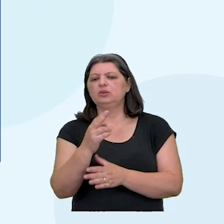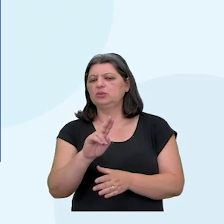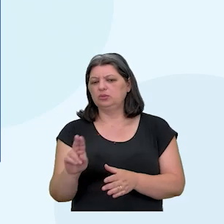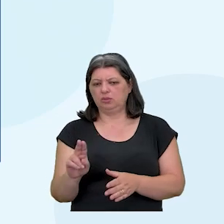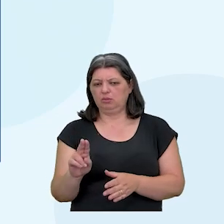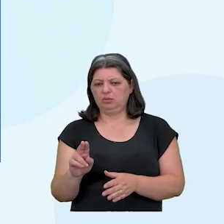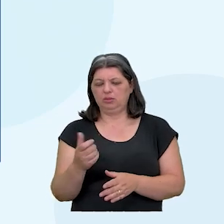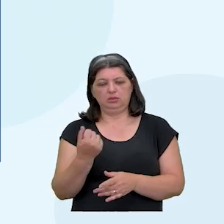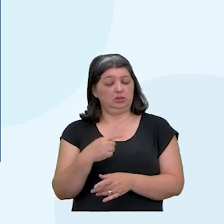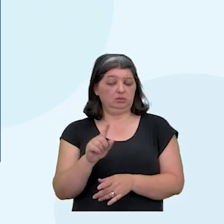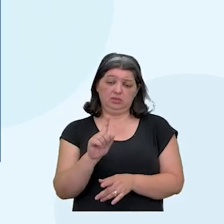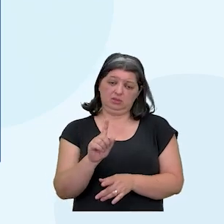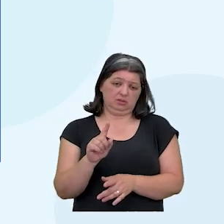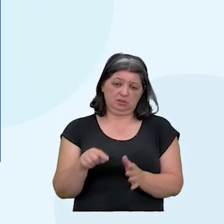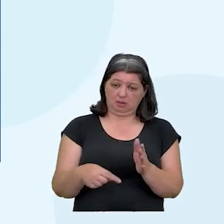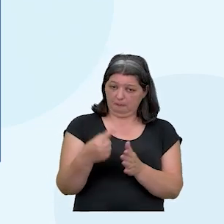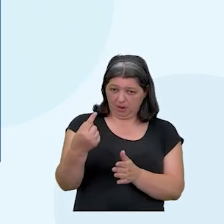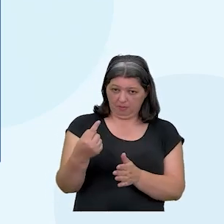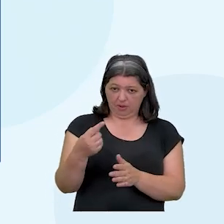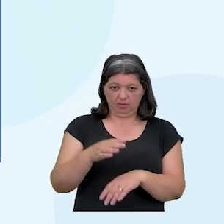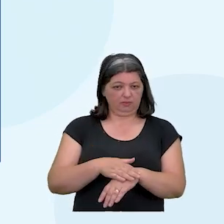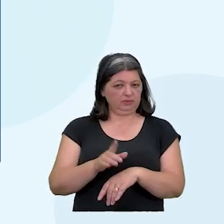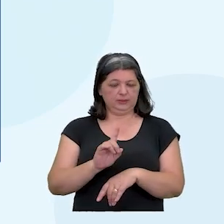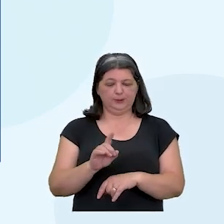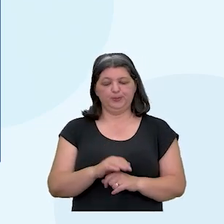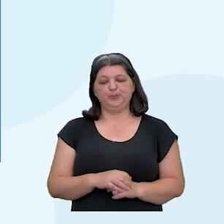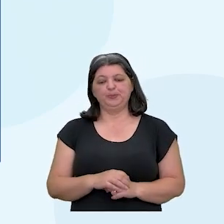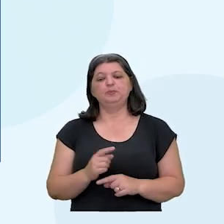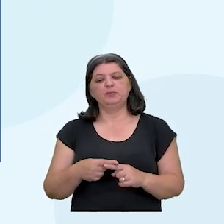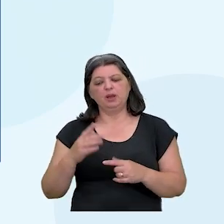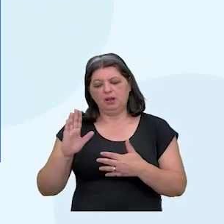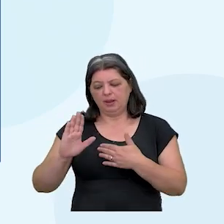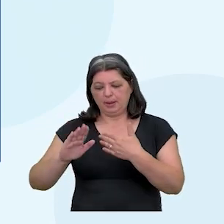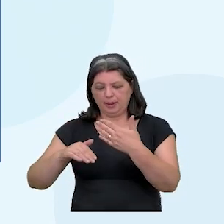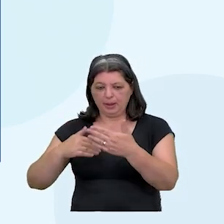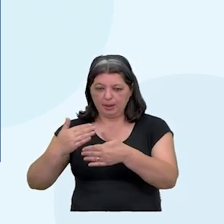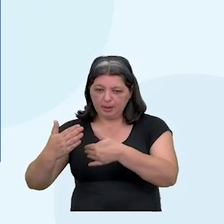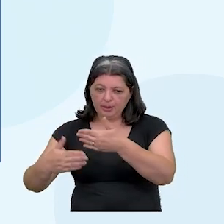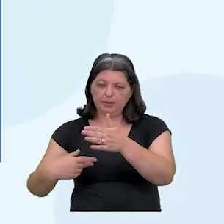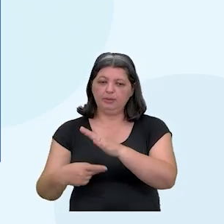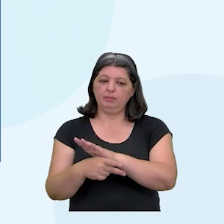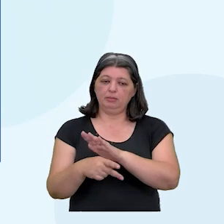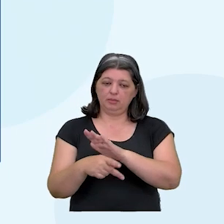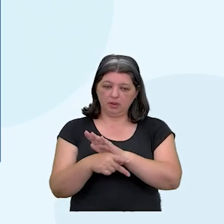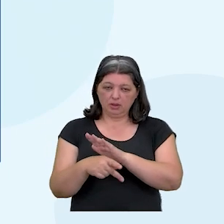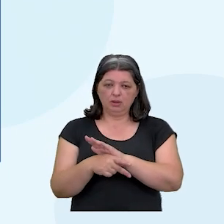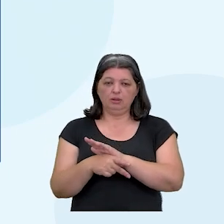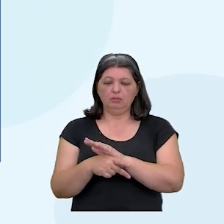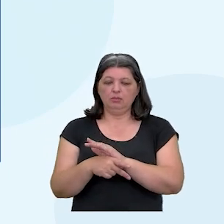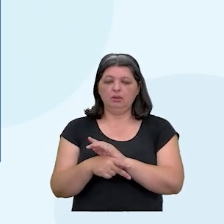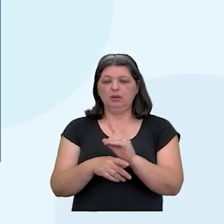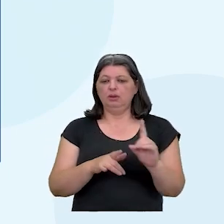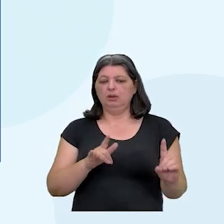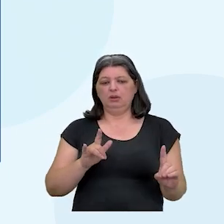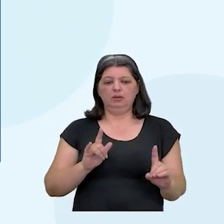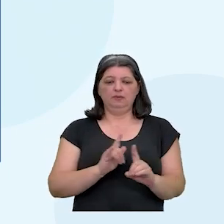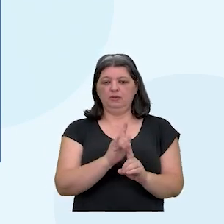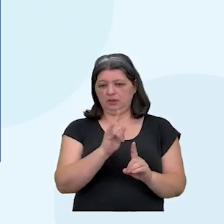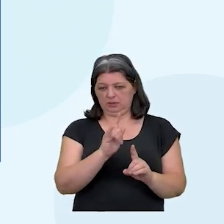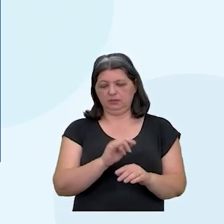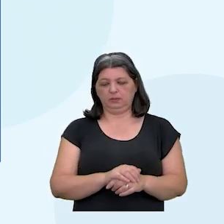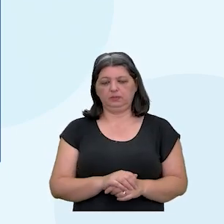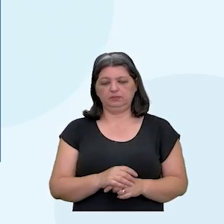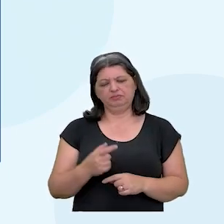ser a primeira coisa a fazer, porque ao longo da construção da fanzine pode ser que surja uma